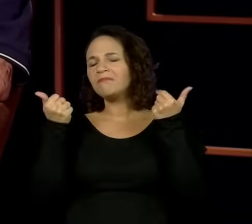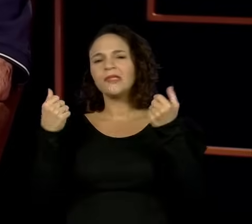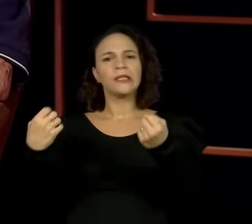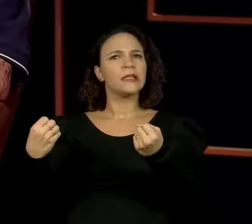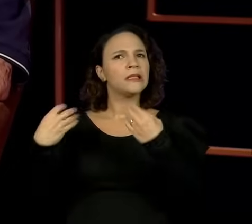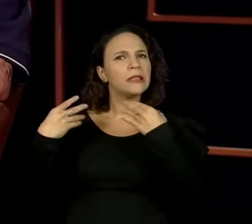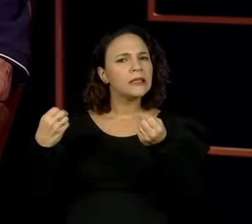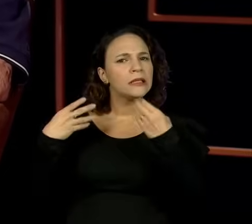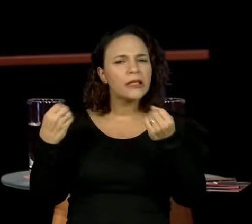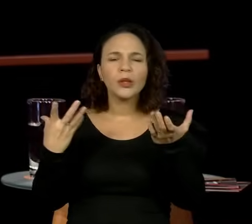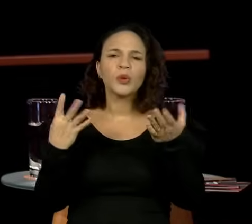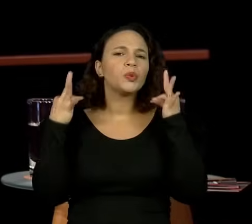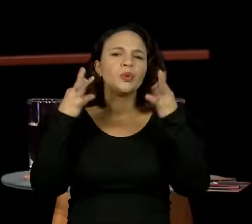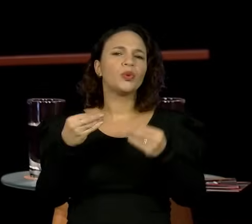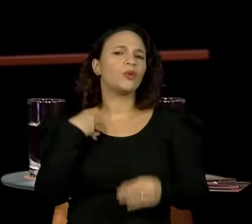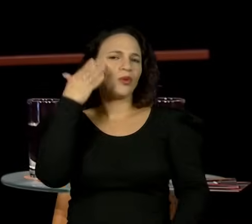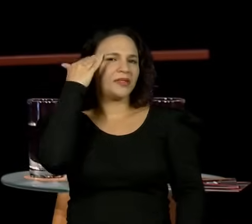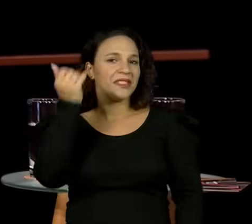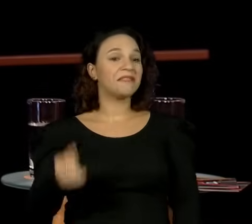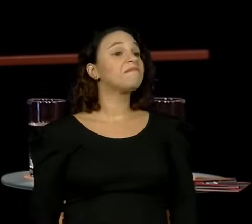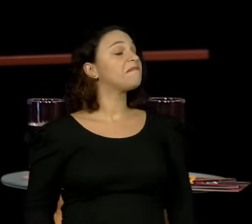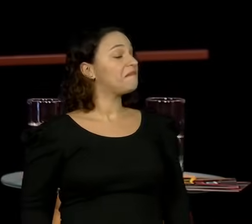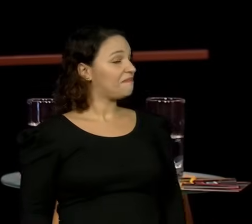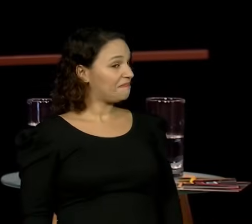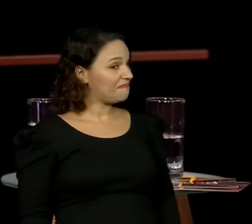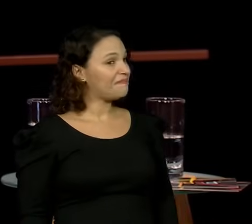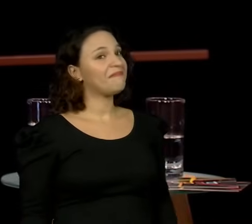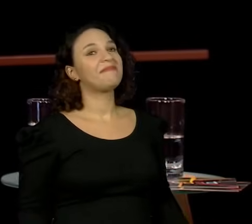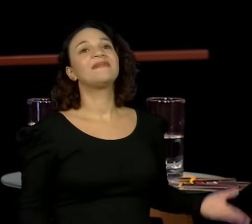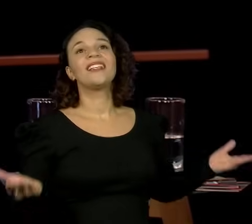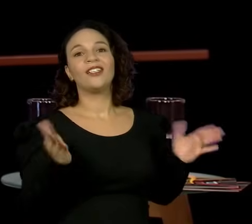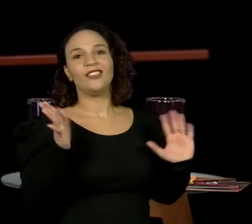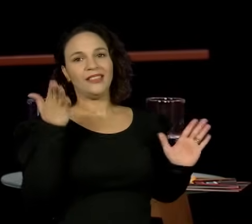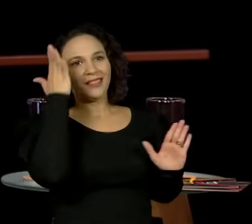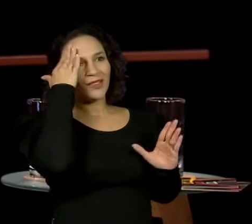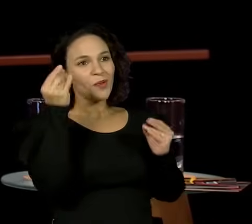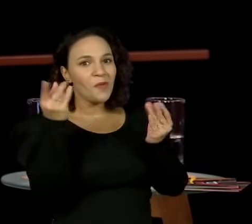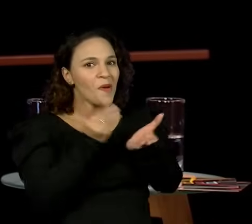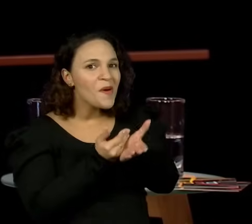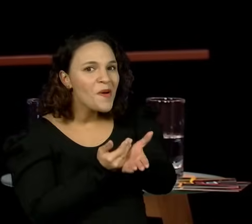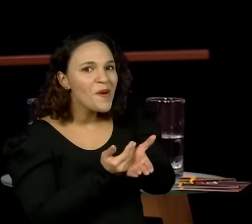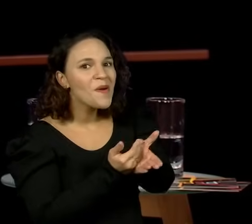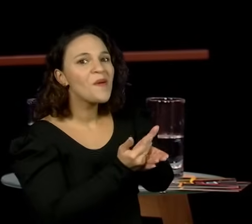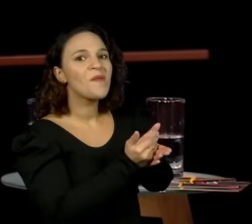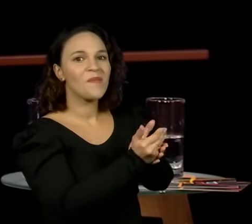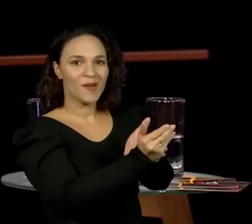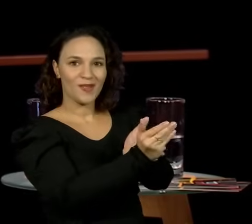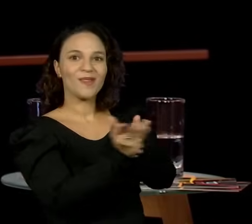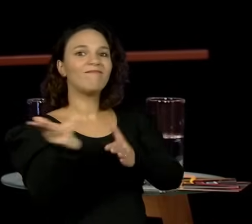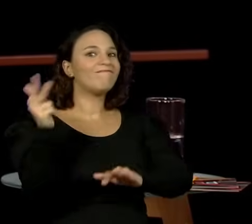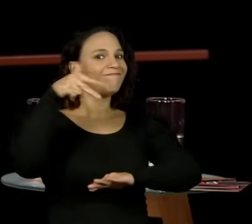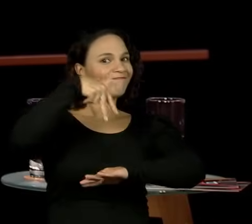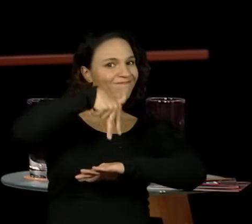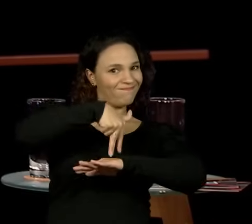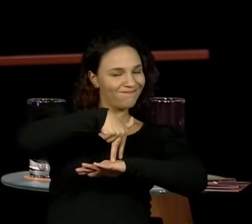ensinaram tudo. Muito bem, Jacques. Agora nós já sabemos como foi que você começou nos palcos, como é que você entrou nesse mundo dos